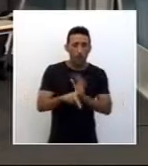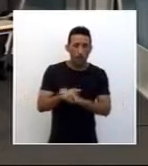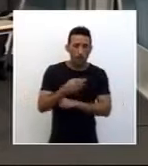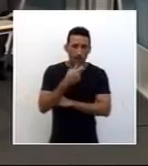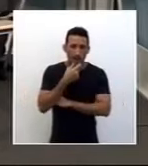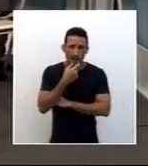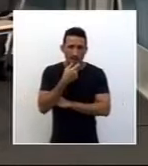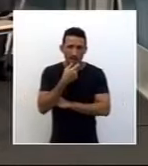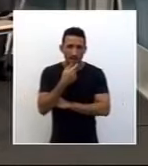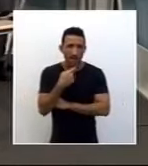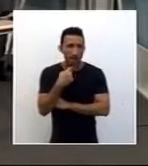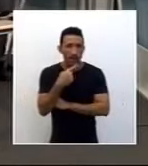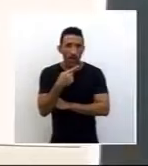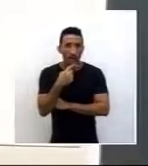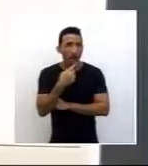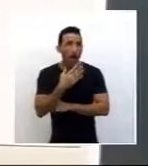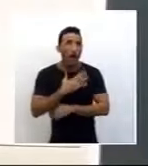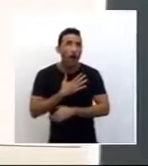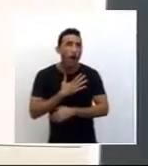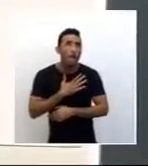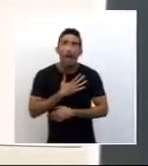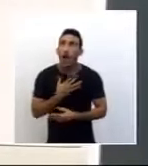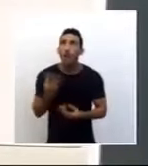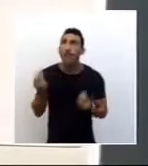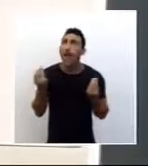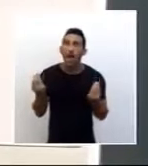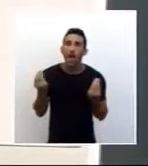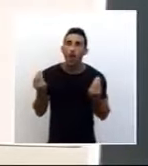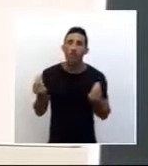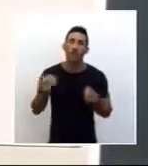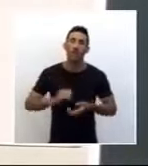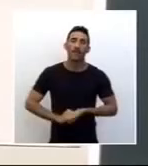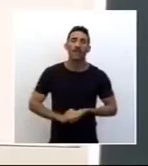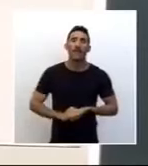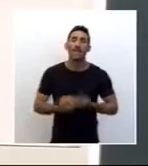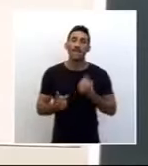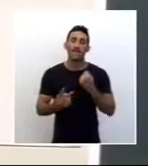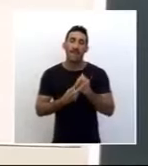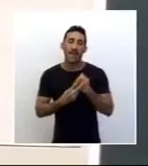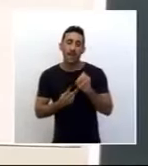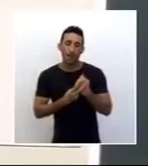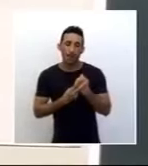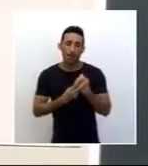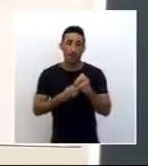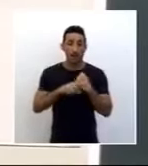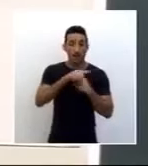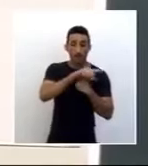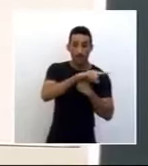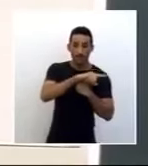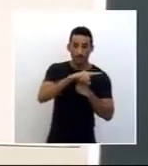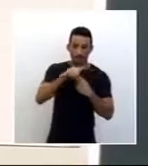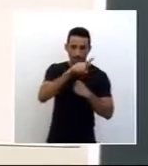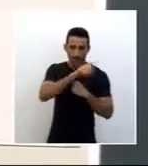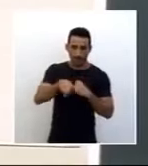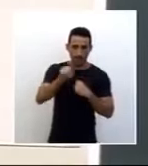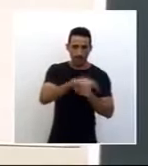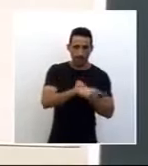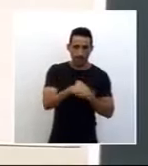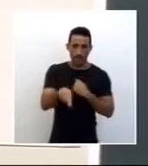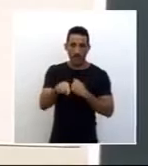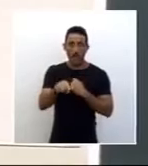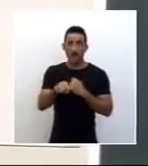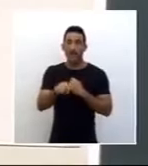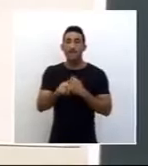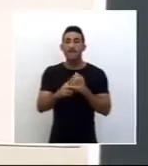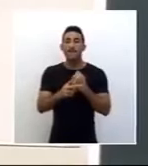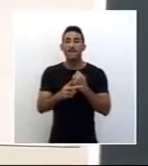Oh my god não vamos lá verbo Cortei não não aparece sujei